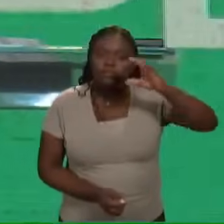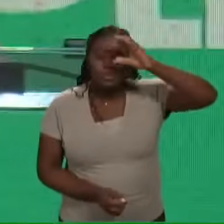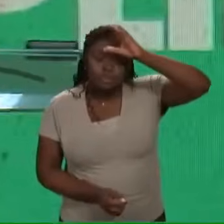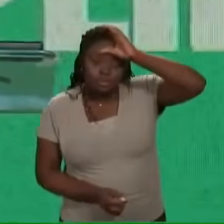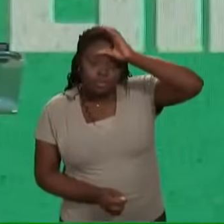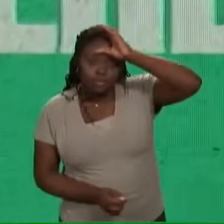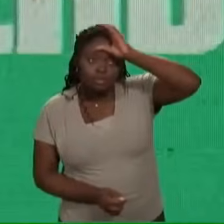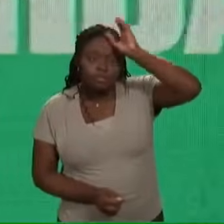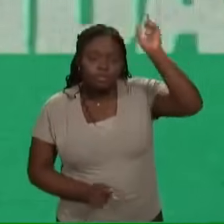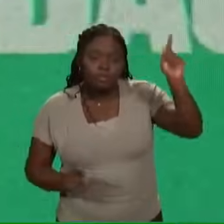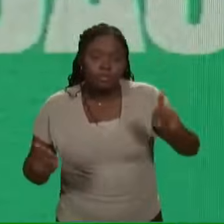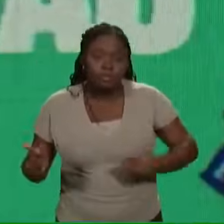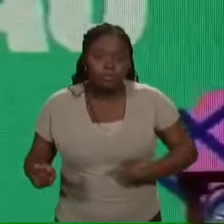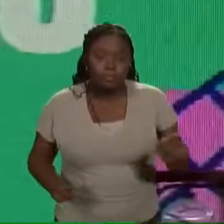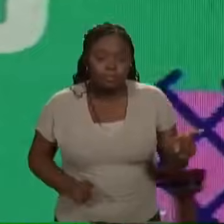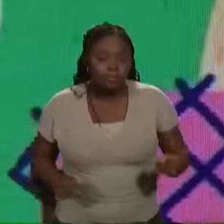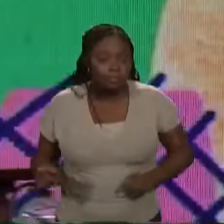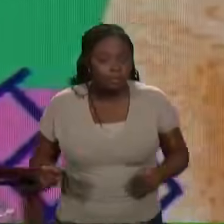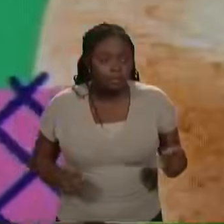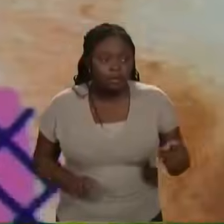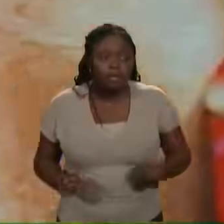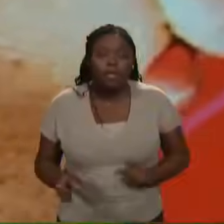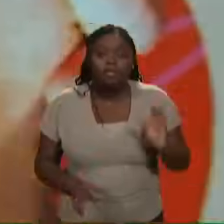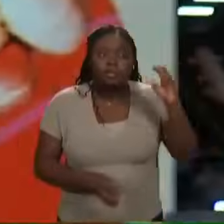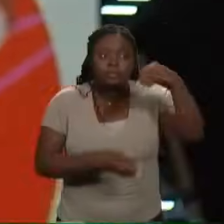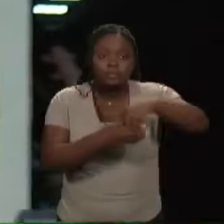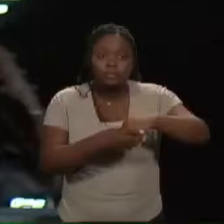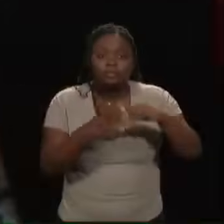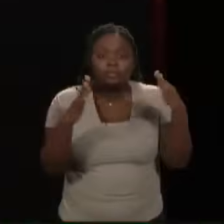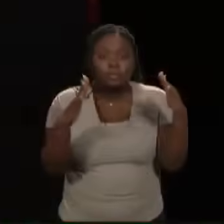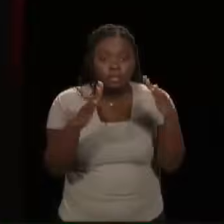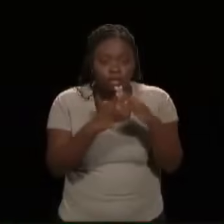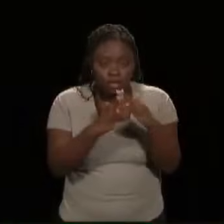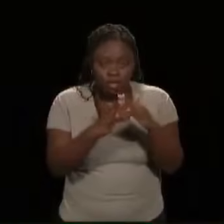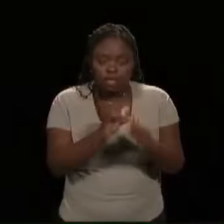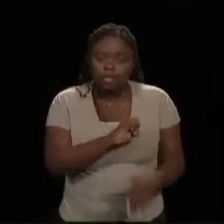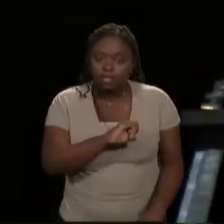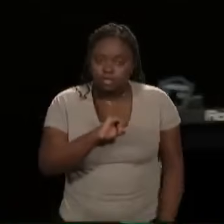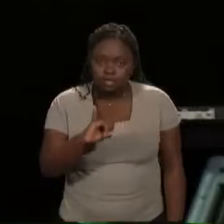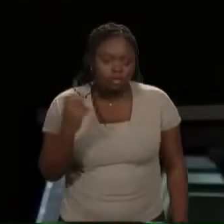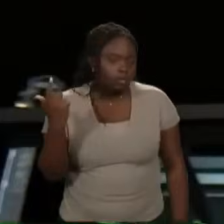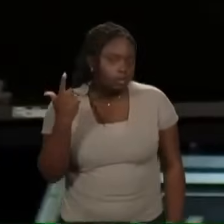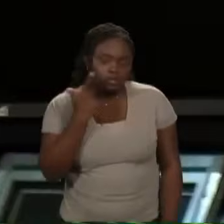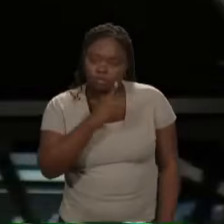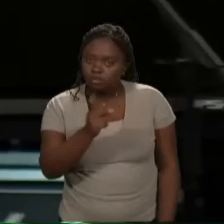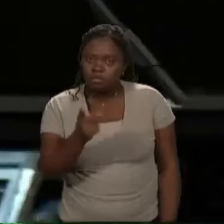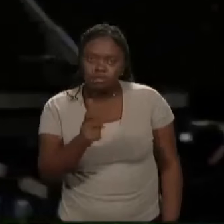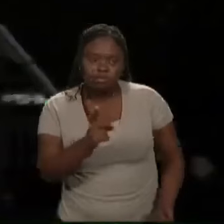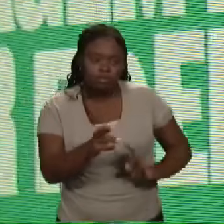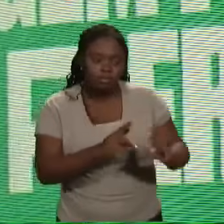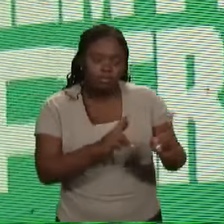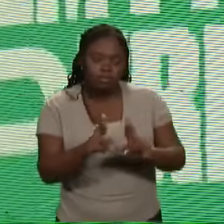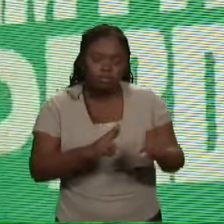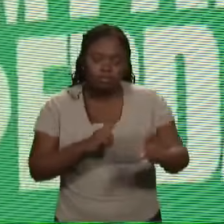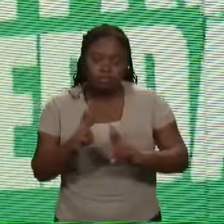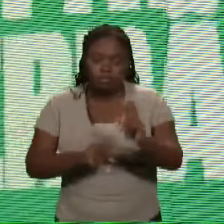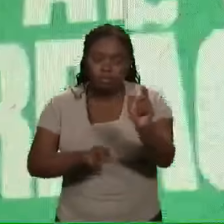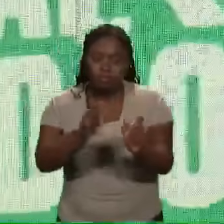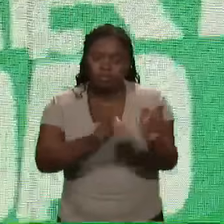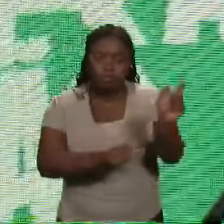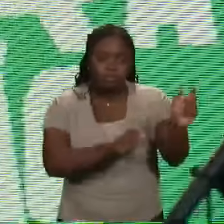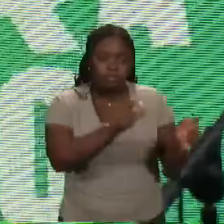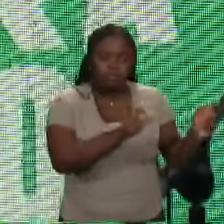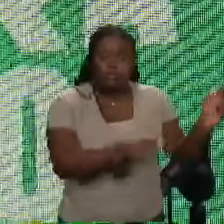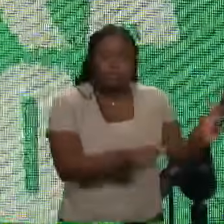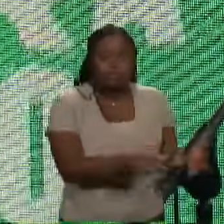tio, com primo, dentro de casa. Se nós não conseguimos nos dar bem e perdoar o nosso